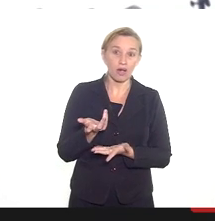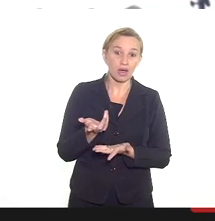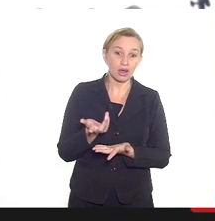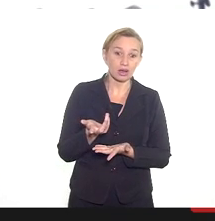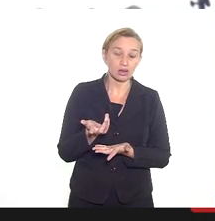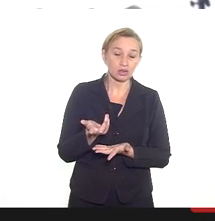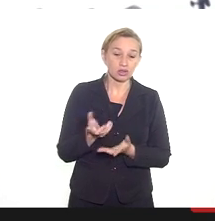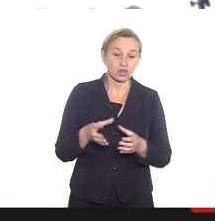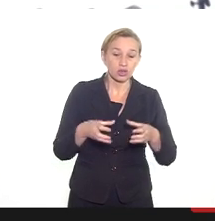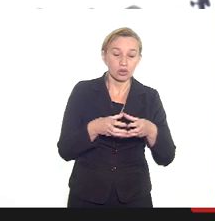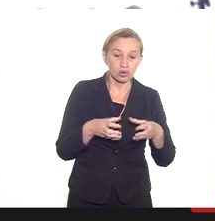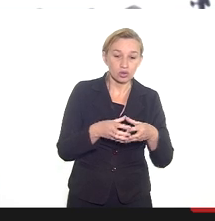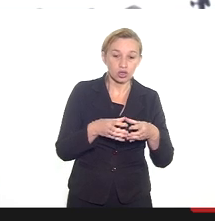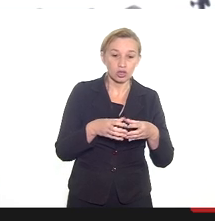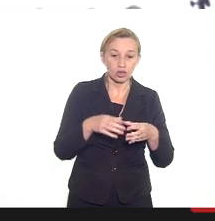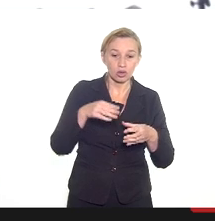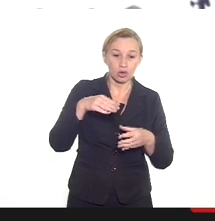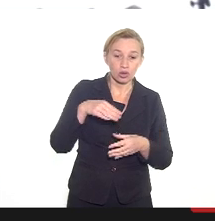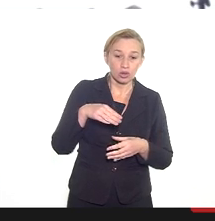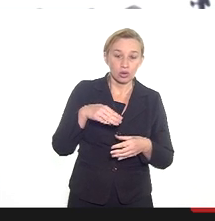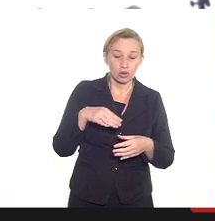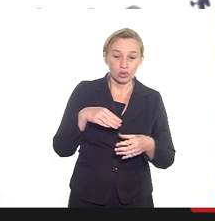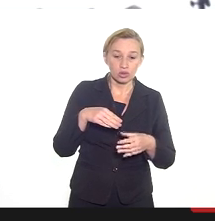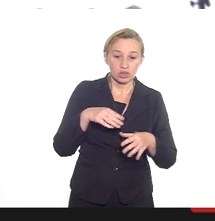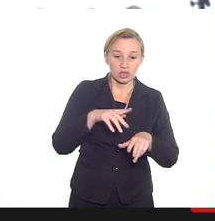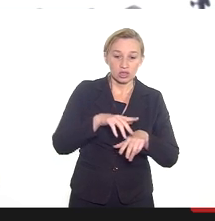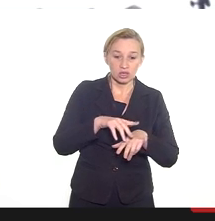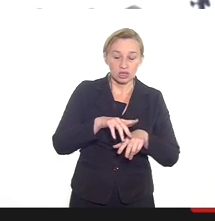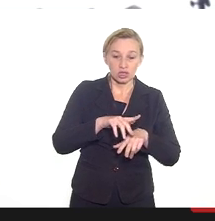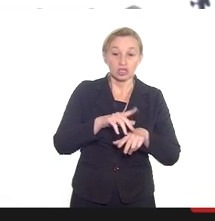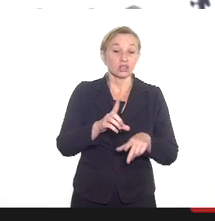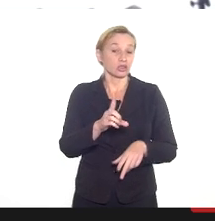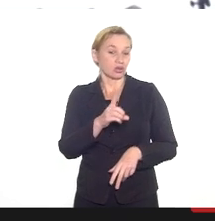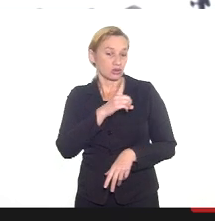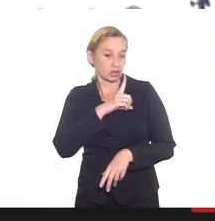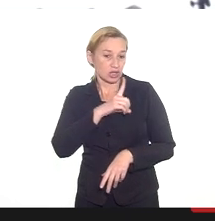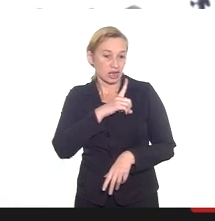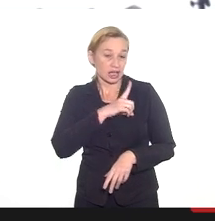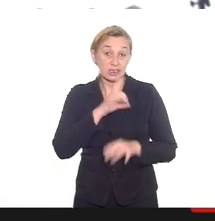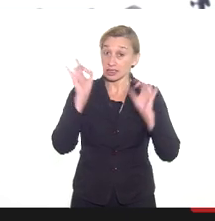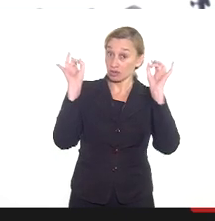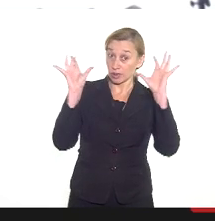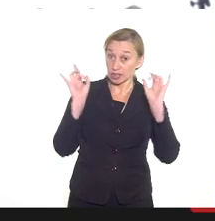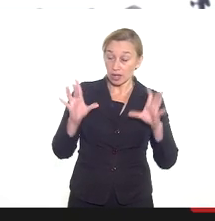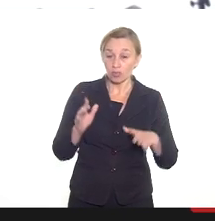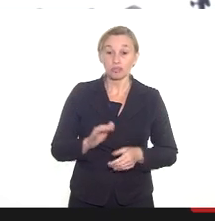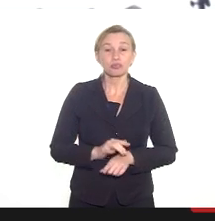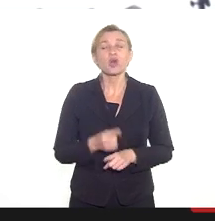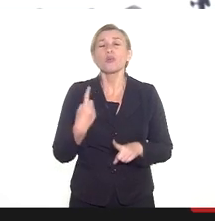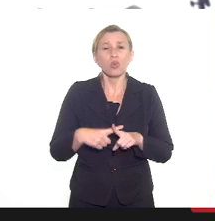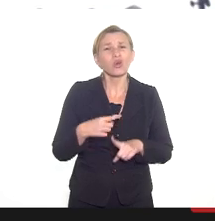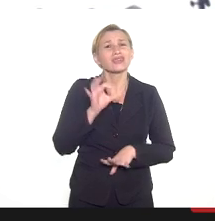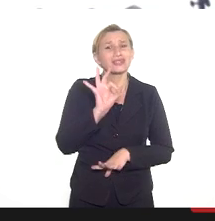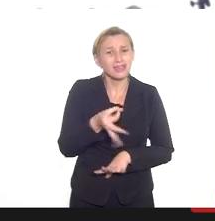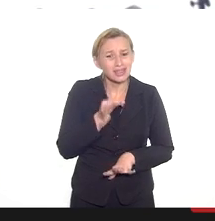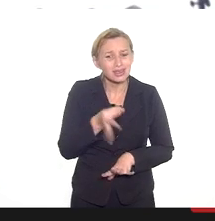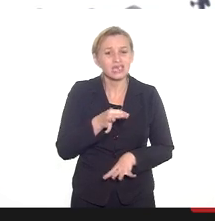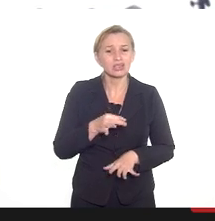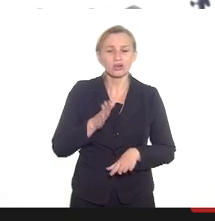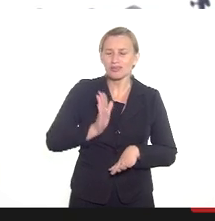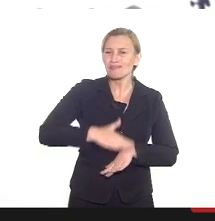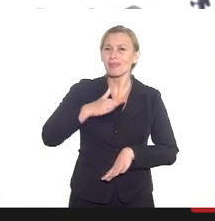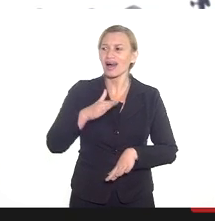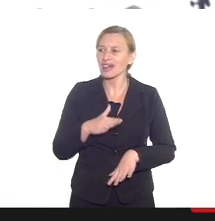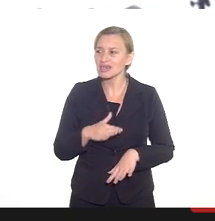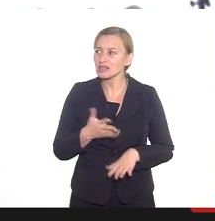da equipe multidisciplinar, eu me refiro também às delegacias especializadas, porque, de fato, o que